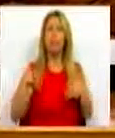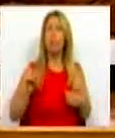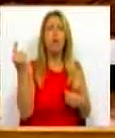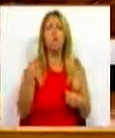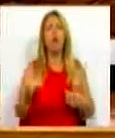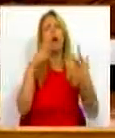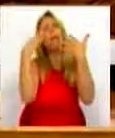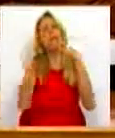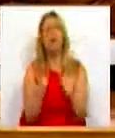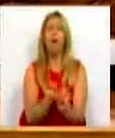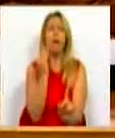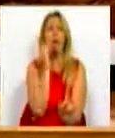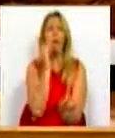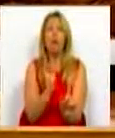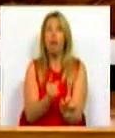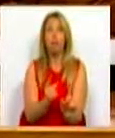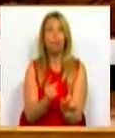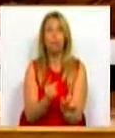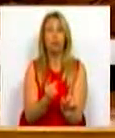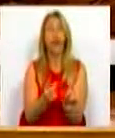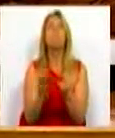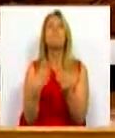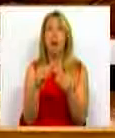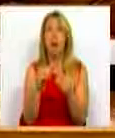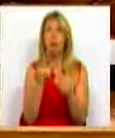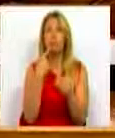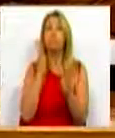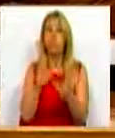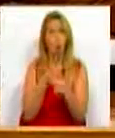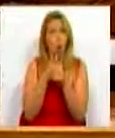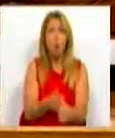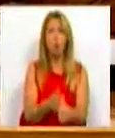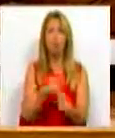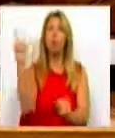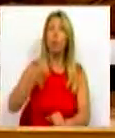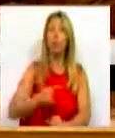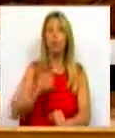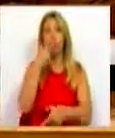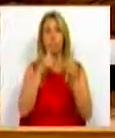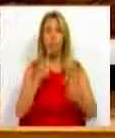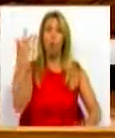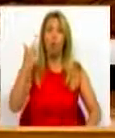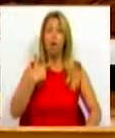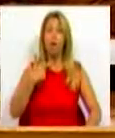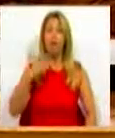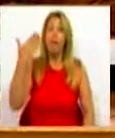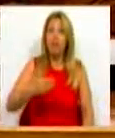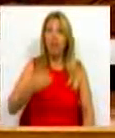com naturalidade, mas mais, como o cumprimento de um dever de cidadania que está associado a um direito.